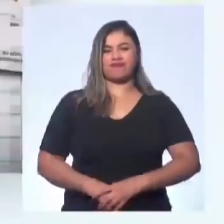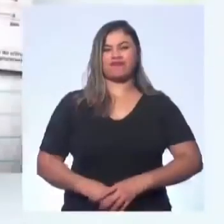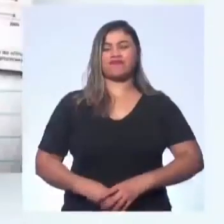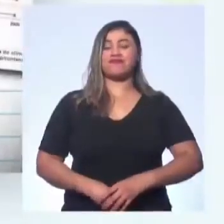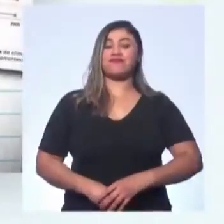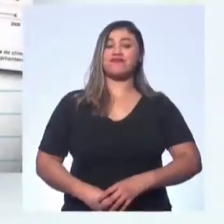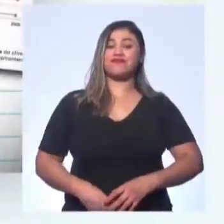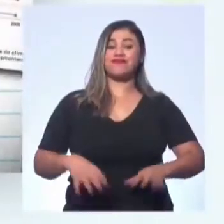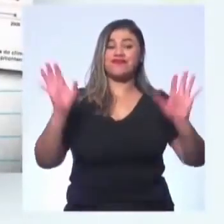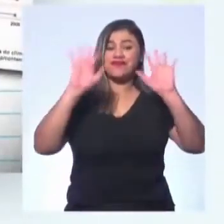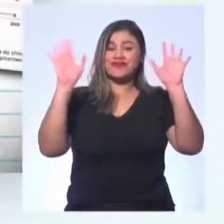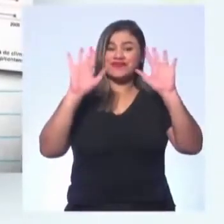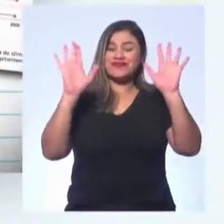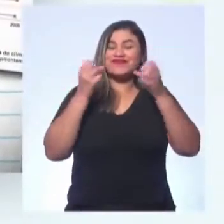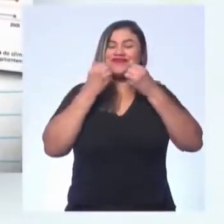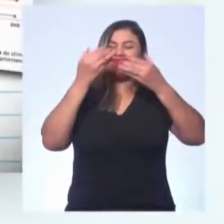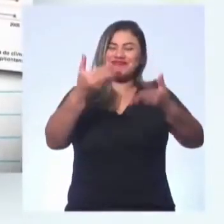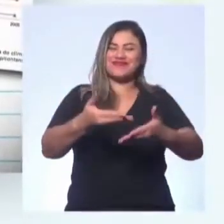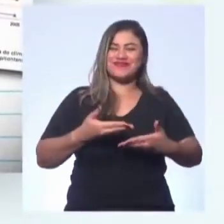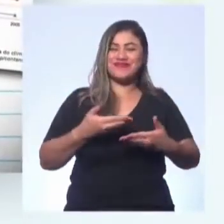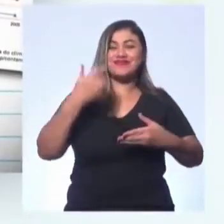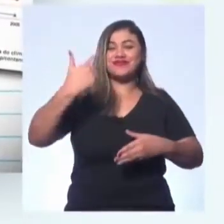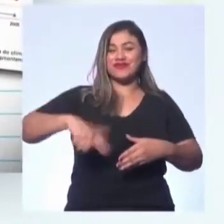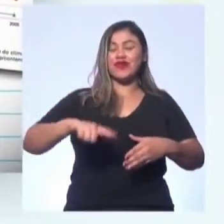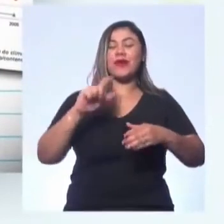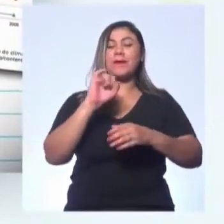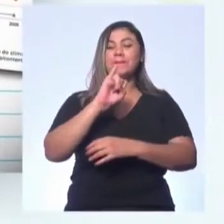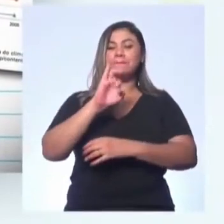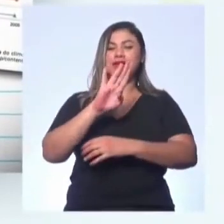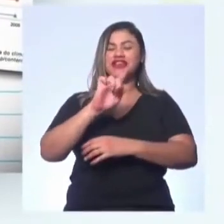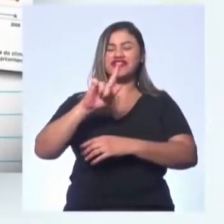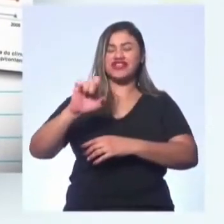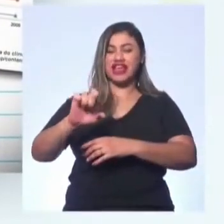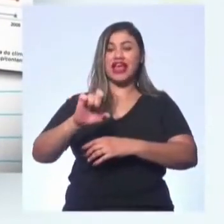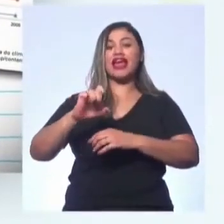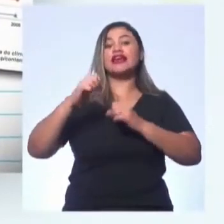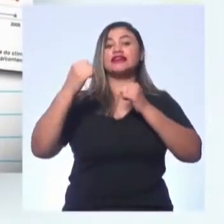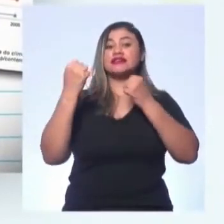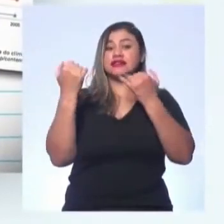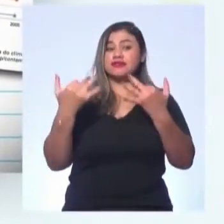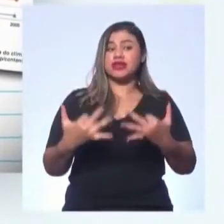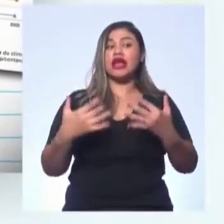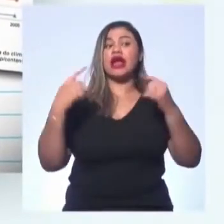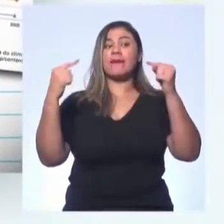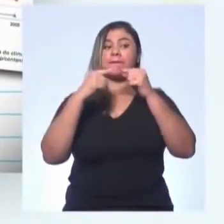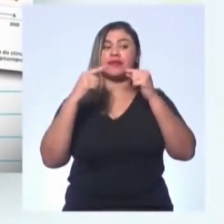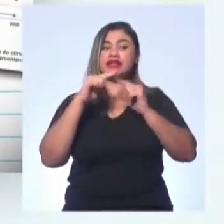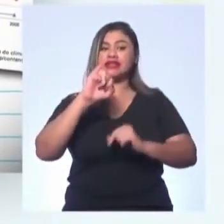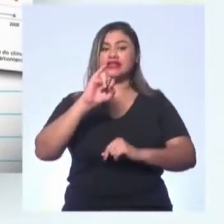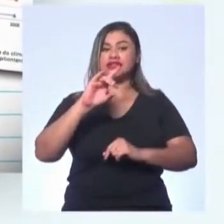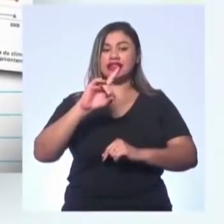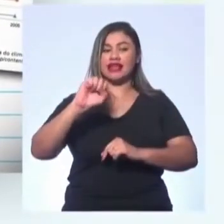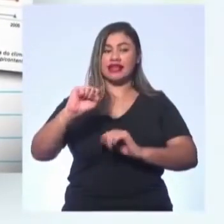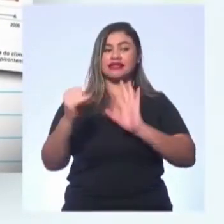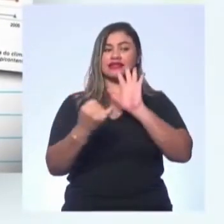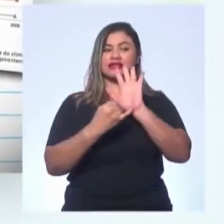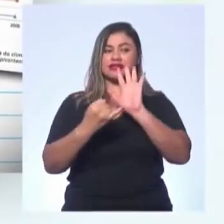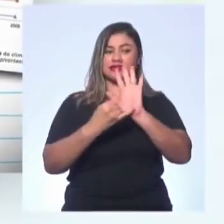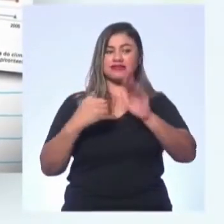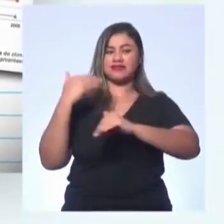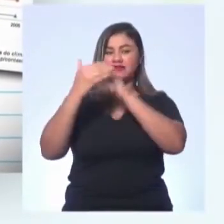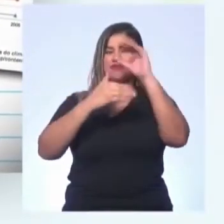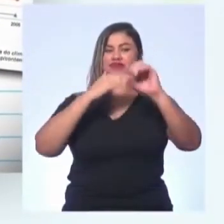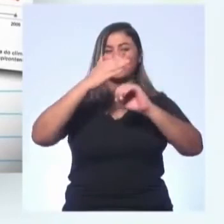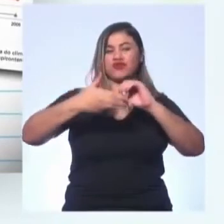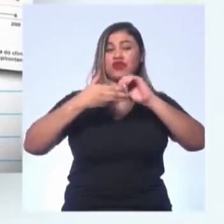Olá, sejam bem-vindos ao IBGE Explica. Hoje o tema é IDS, os Indicadores de Desenvolvimento Sustentável. Dividir para conquistar.